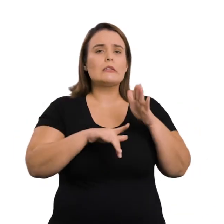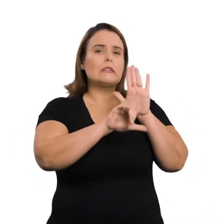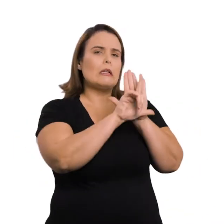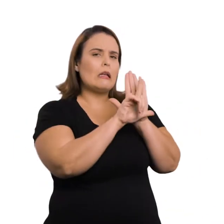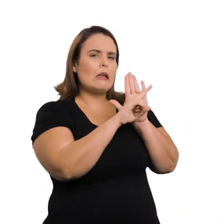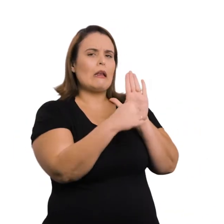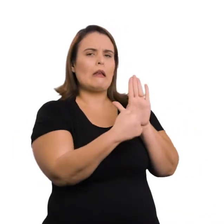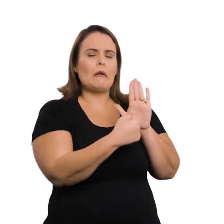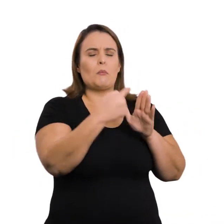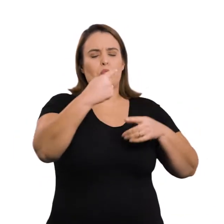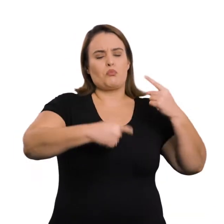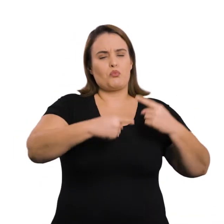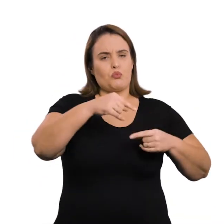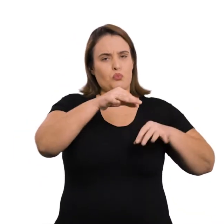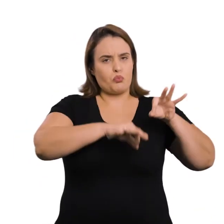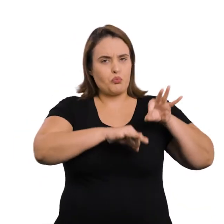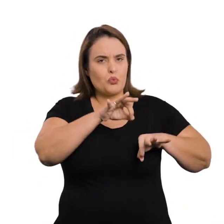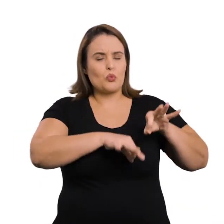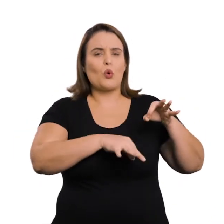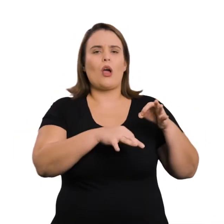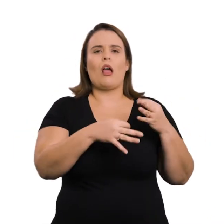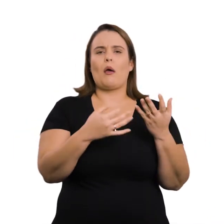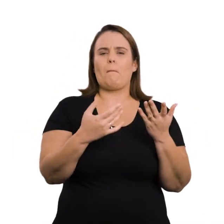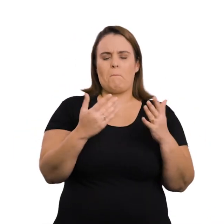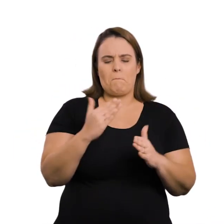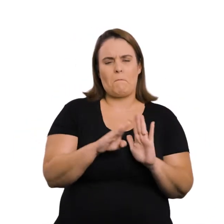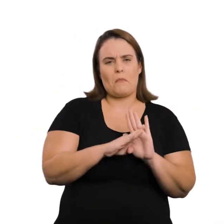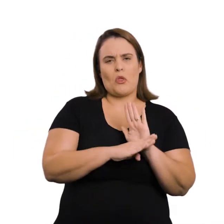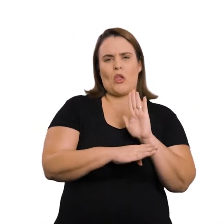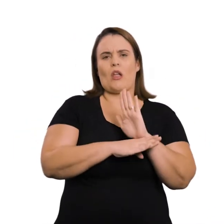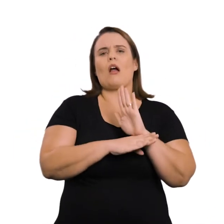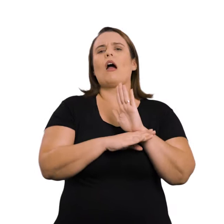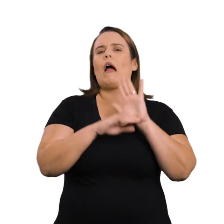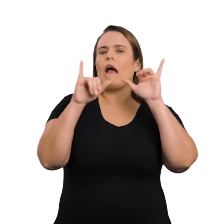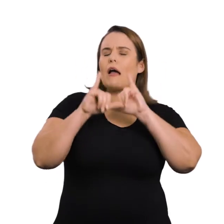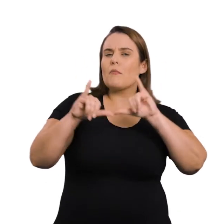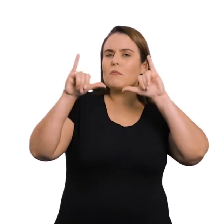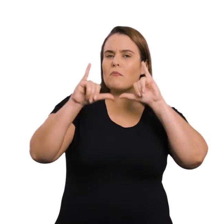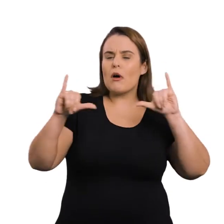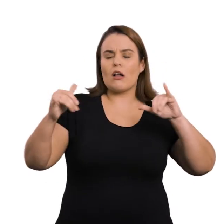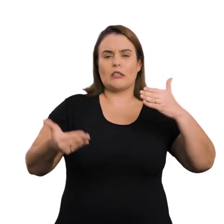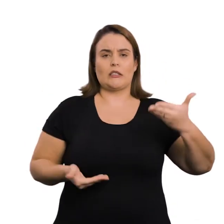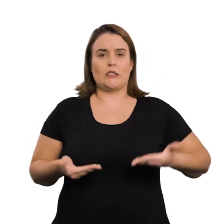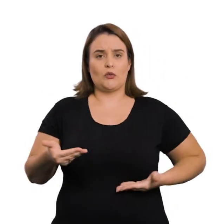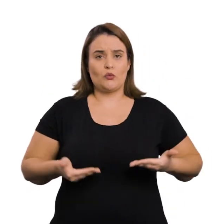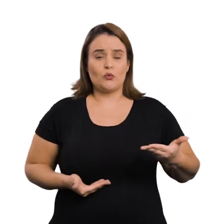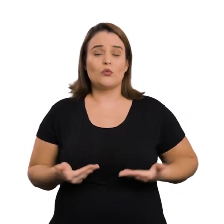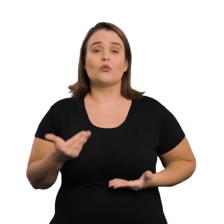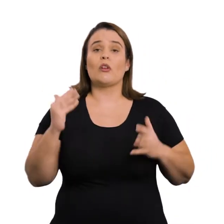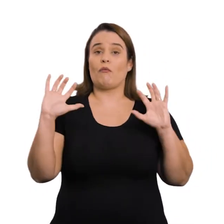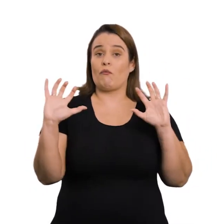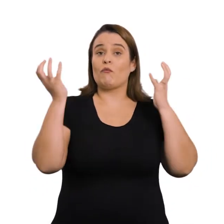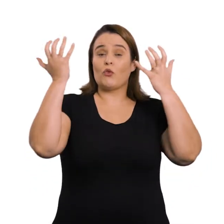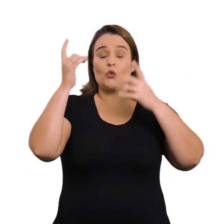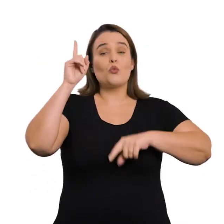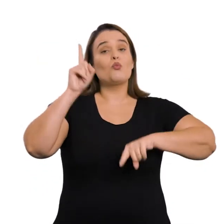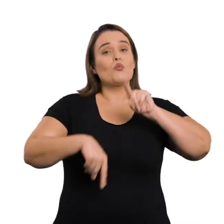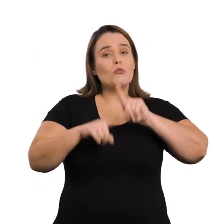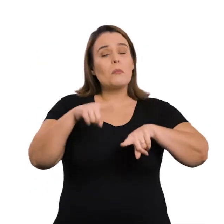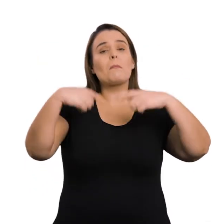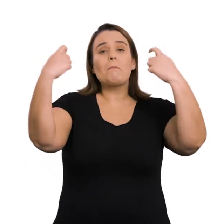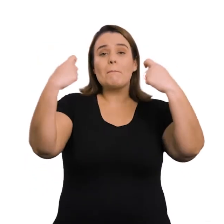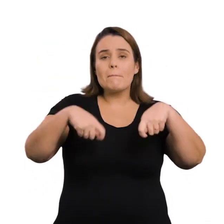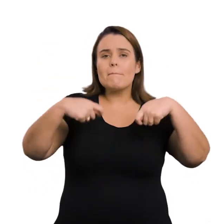Isso significa que toda lei, política pública, programa, edificação, serviço, campanha, evento